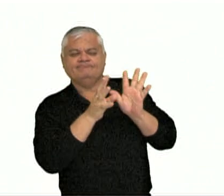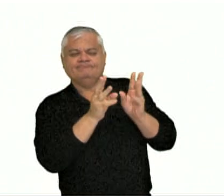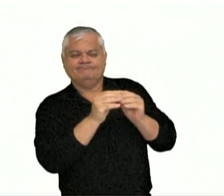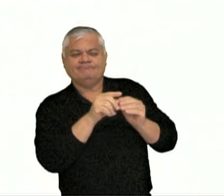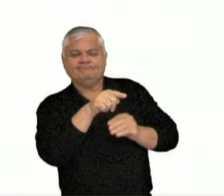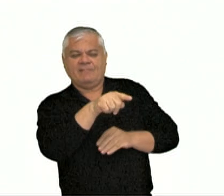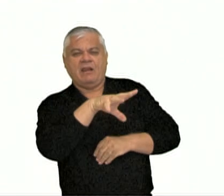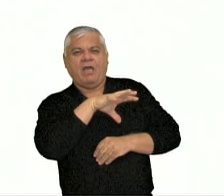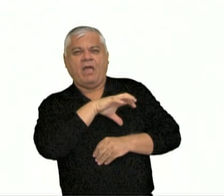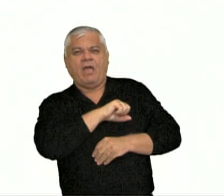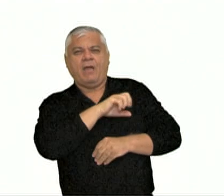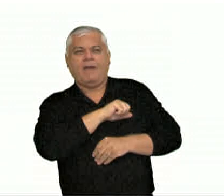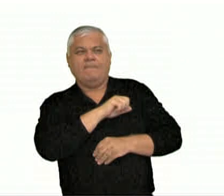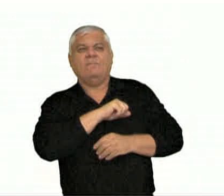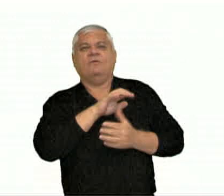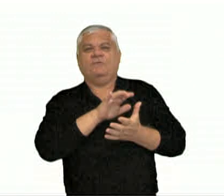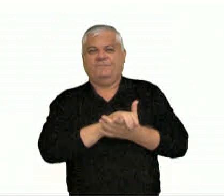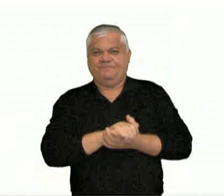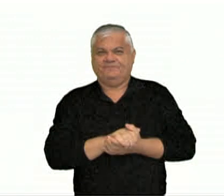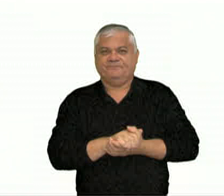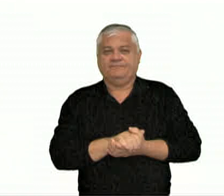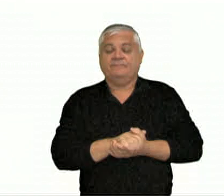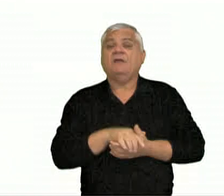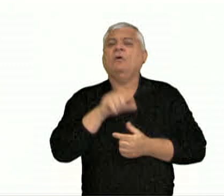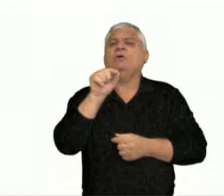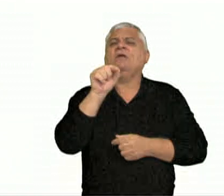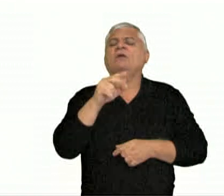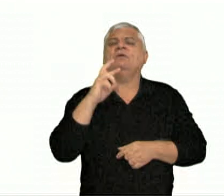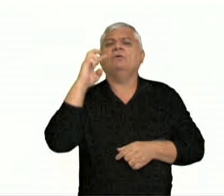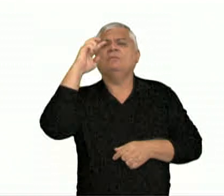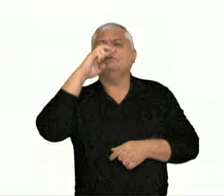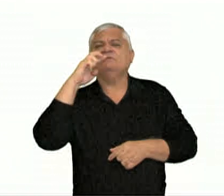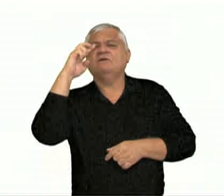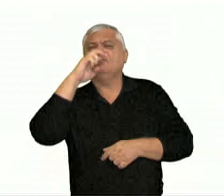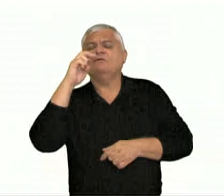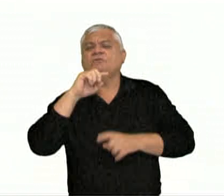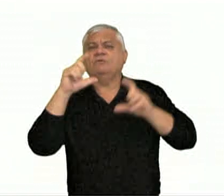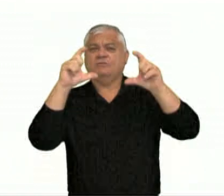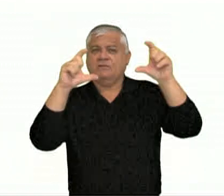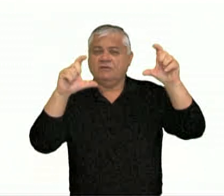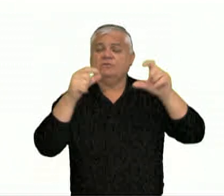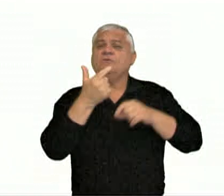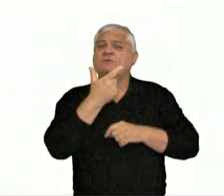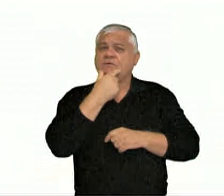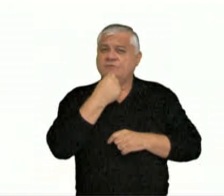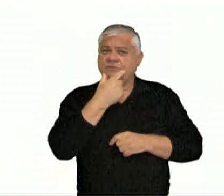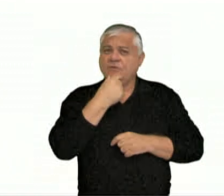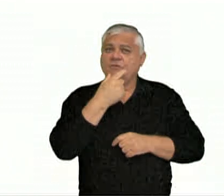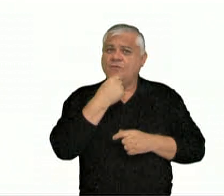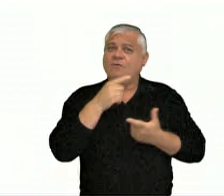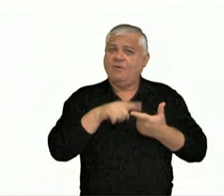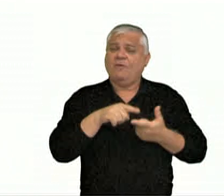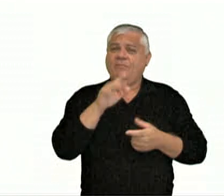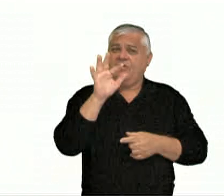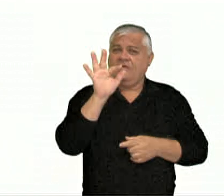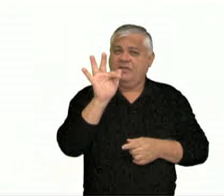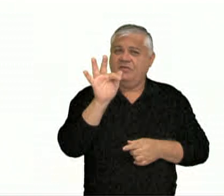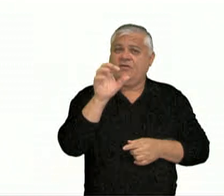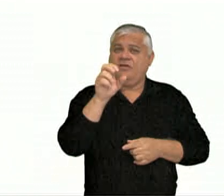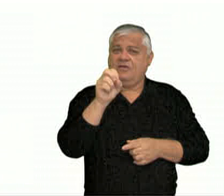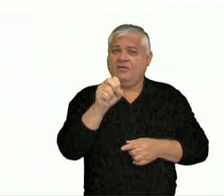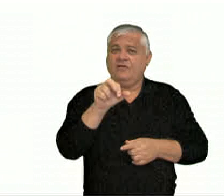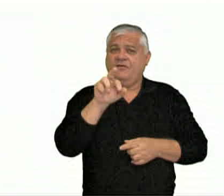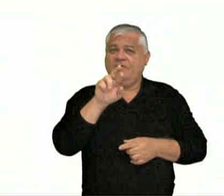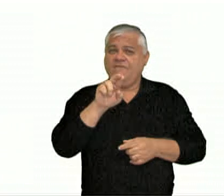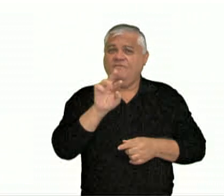longa, deliciosamente longa. Então, com passagens do texto, que eu retomei aqui a leitura para você observar, o que